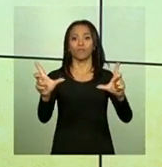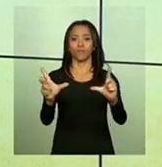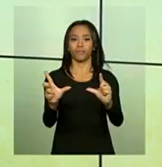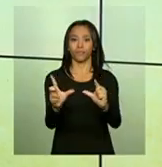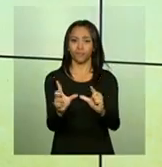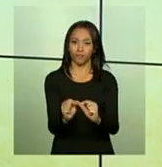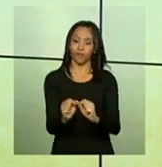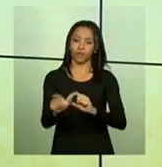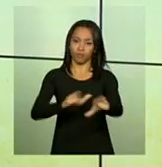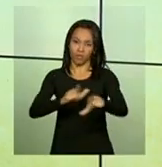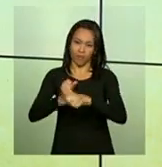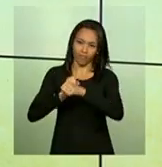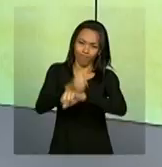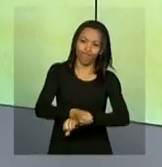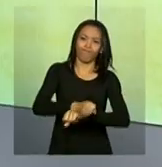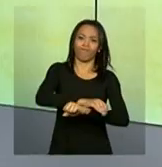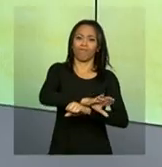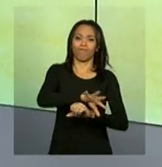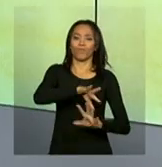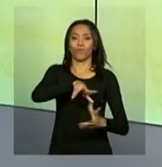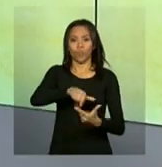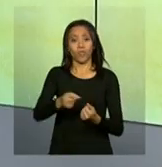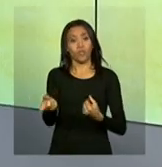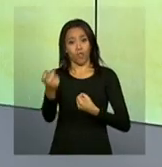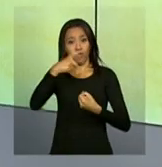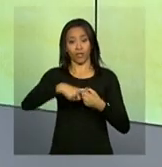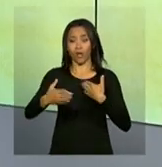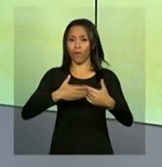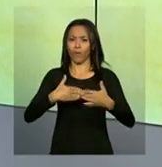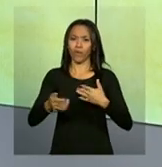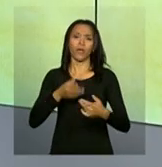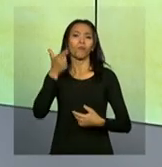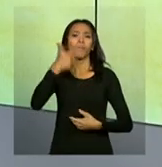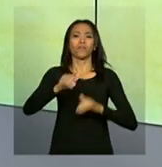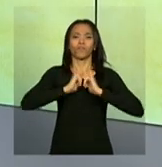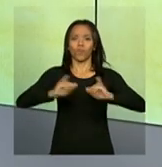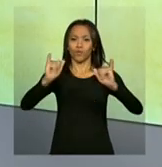trabalho infantil no mundo. E nós podemos voltar a qualquer momento com